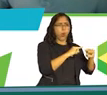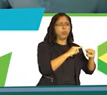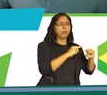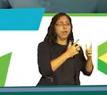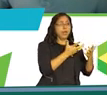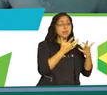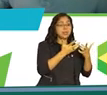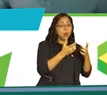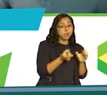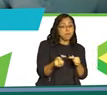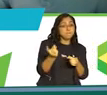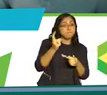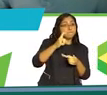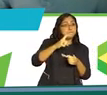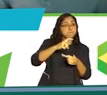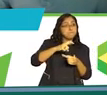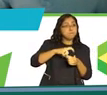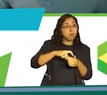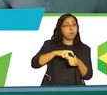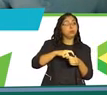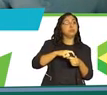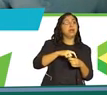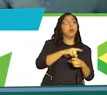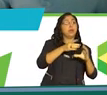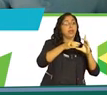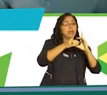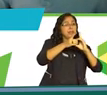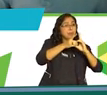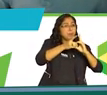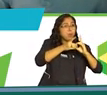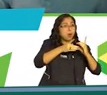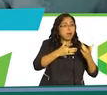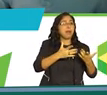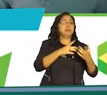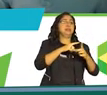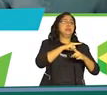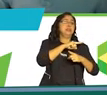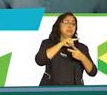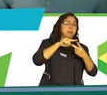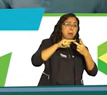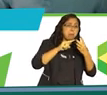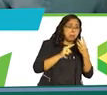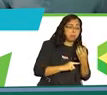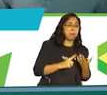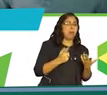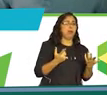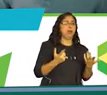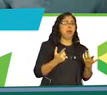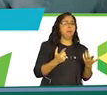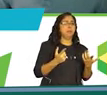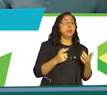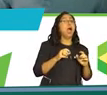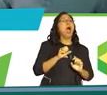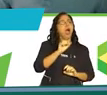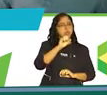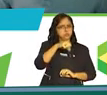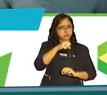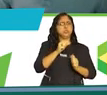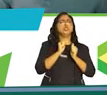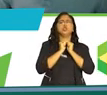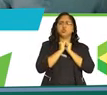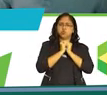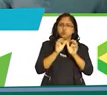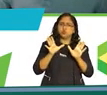retomar o trilho, retomar tamo o trilho junto. Da democracia. Mas a partir daí tudo mais é dissenso. Estamos juntos. Mas, a partir